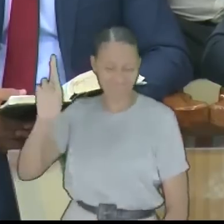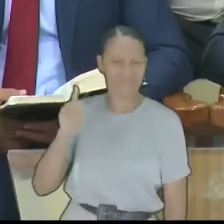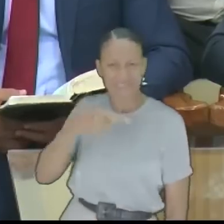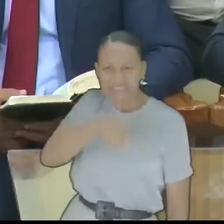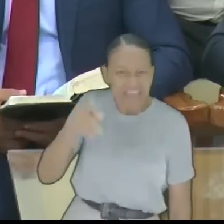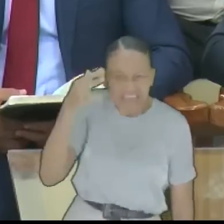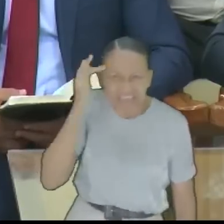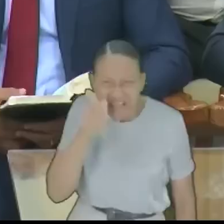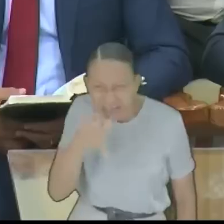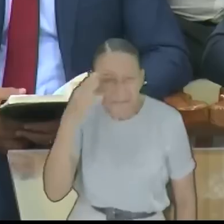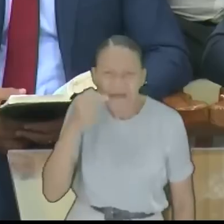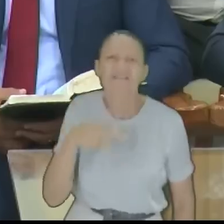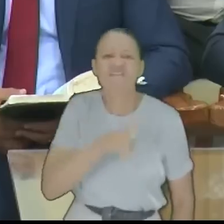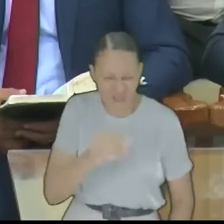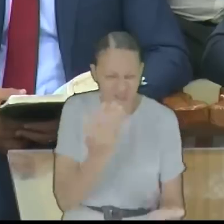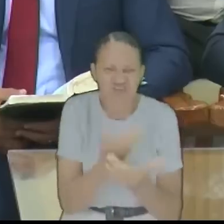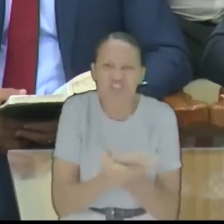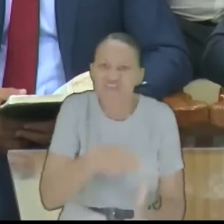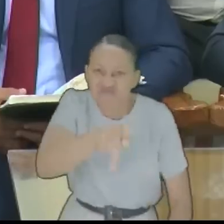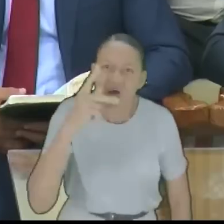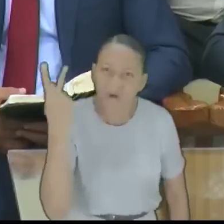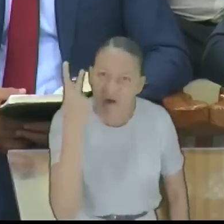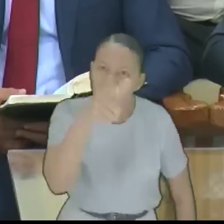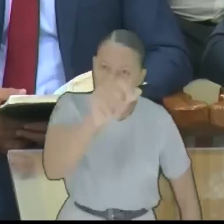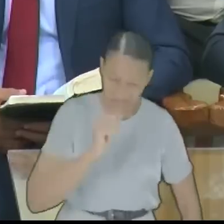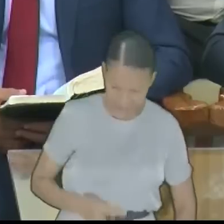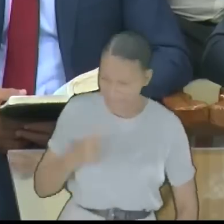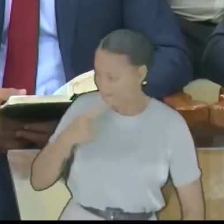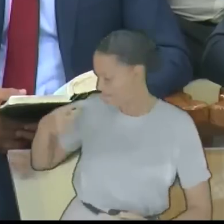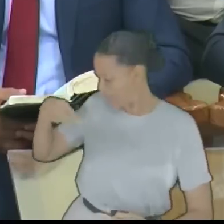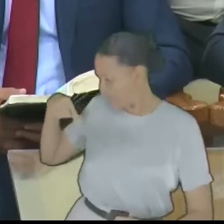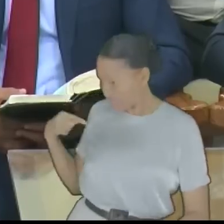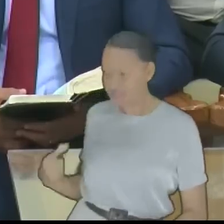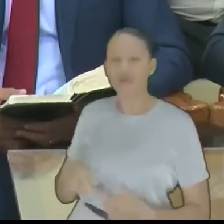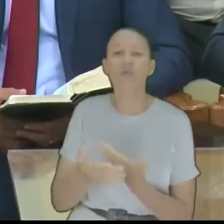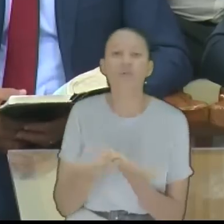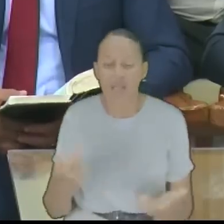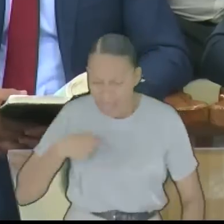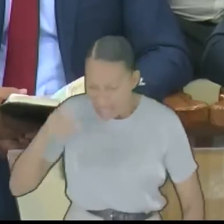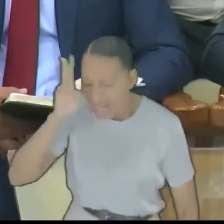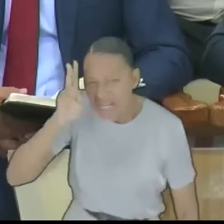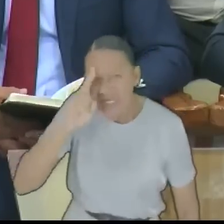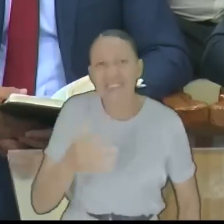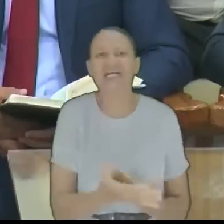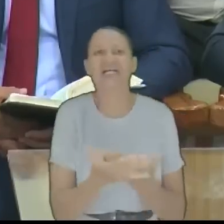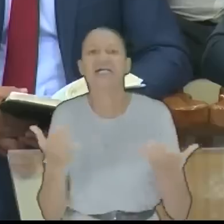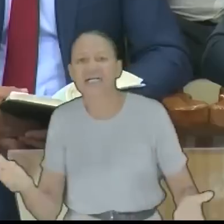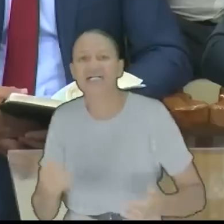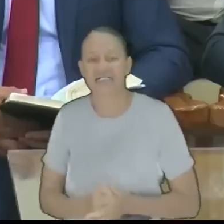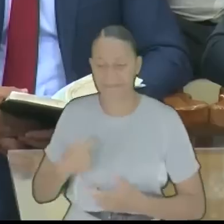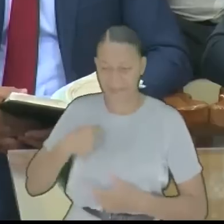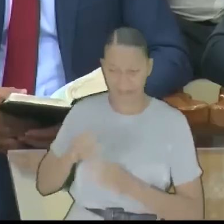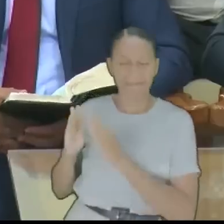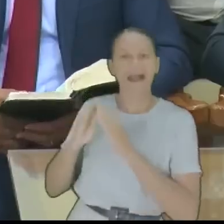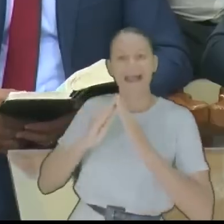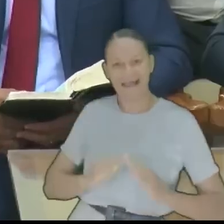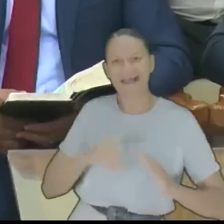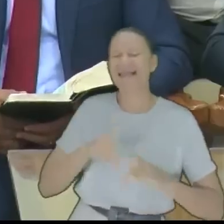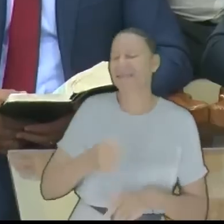não sabe, fique sabendo, vai estudar história. Até pouco tempo, eu me lembro, quando eu morei aqui